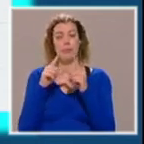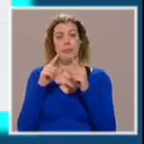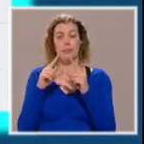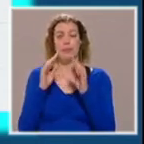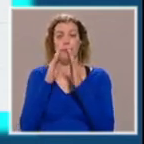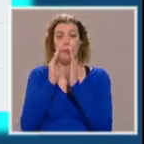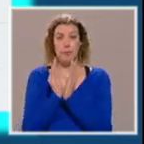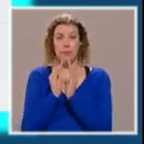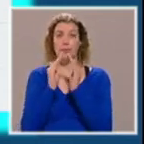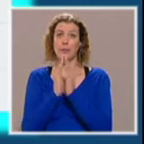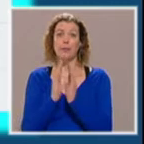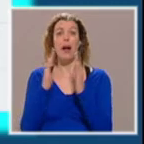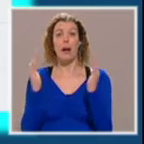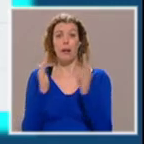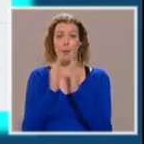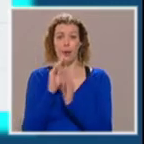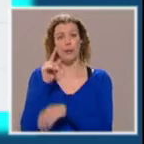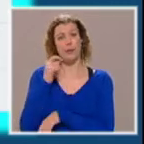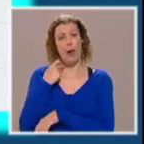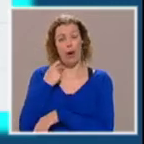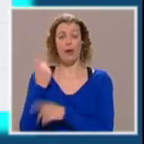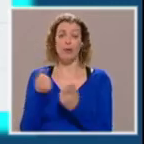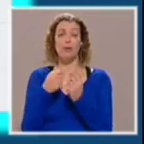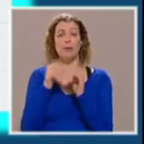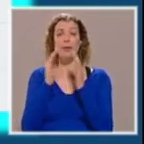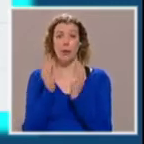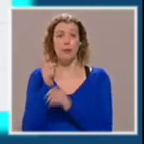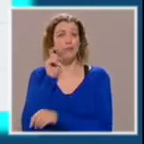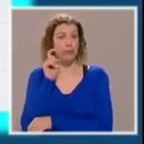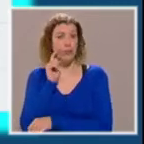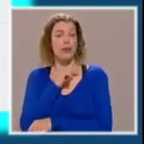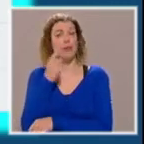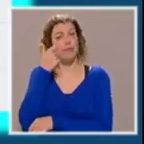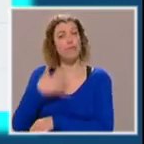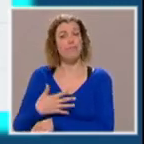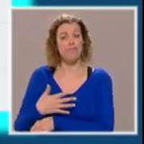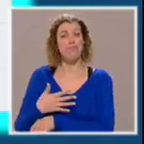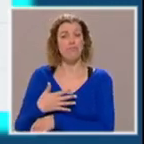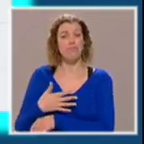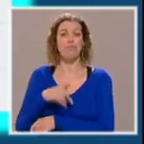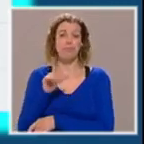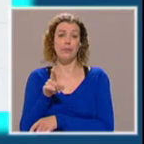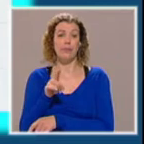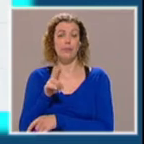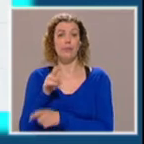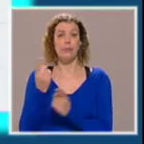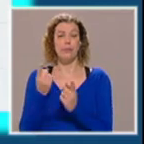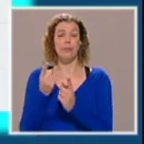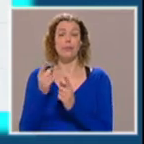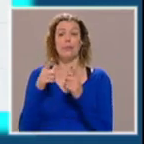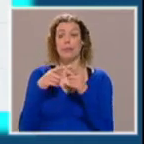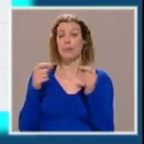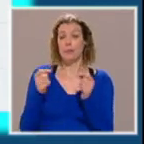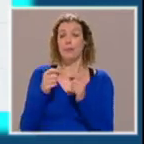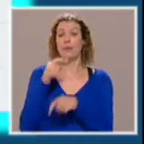têm função protetora. Os pequenos lábios têm a função de nos proteger, de proteger o orifício genital